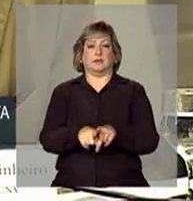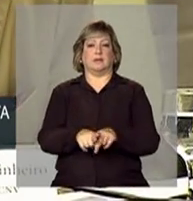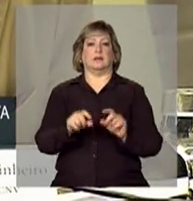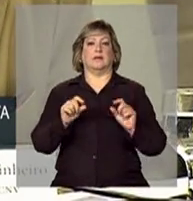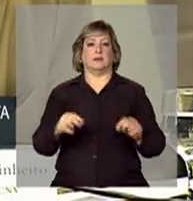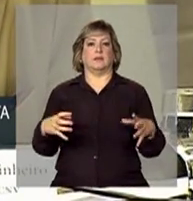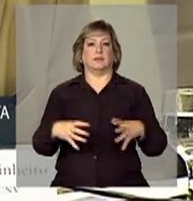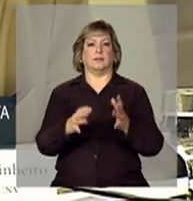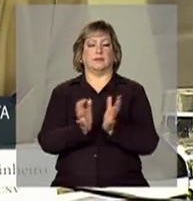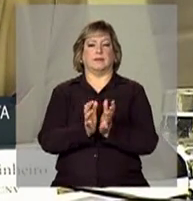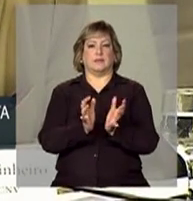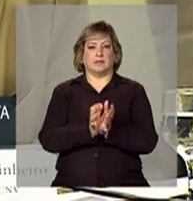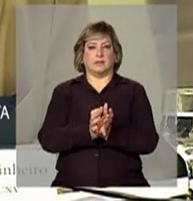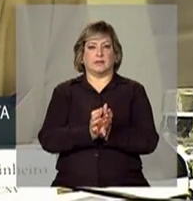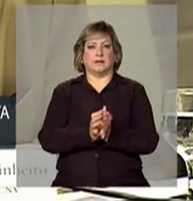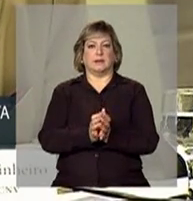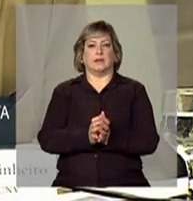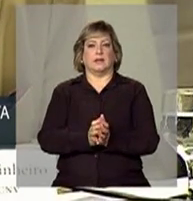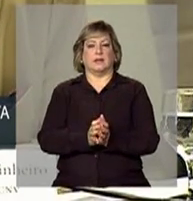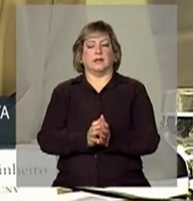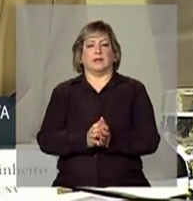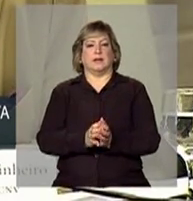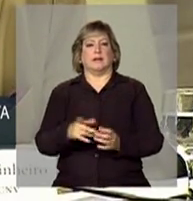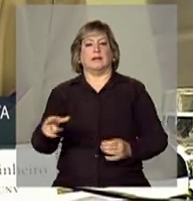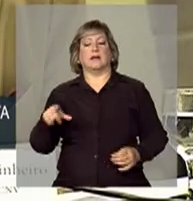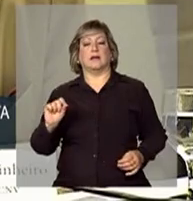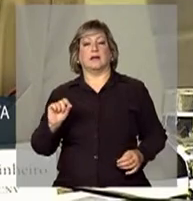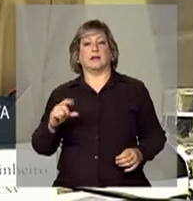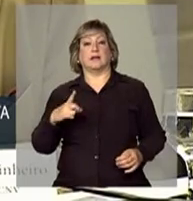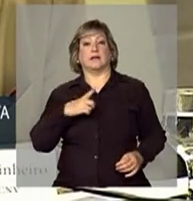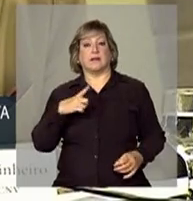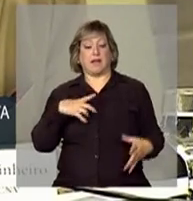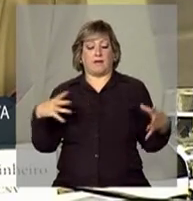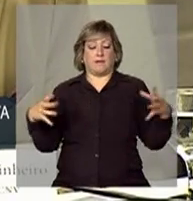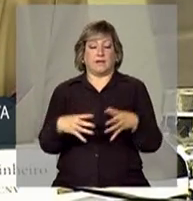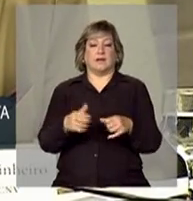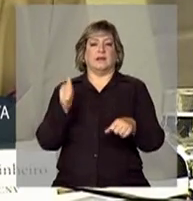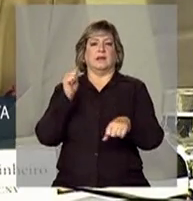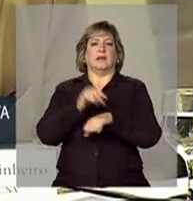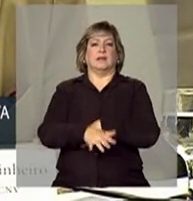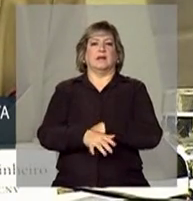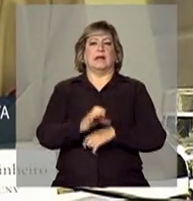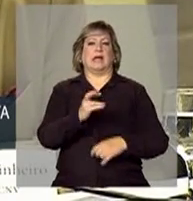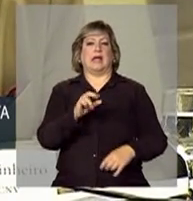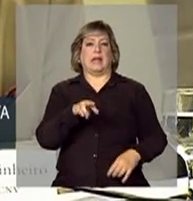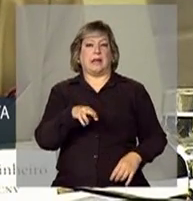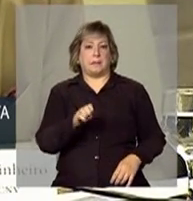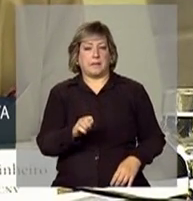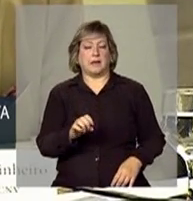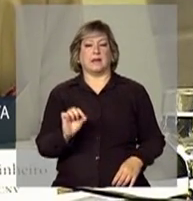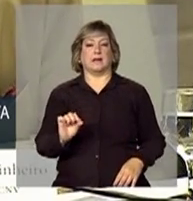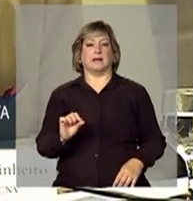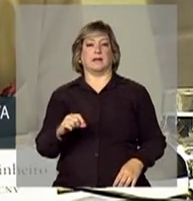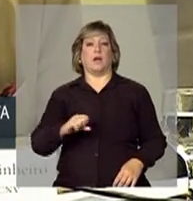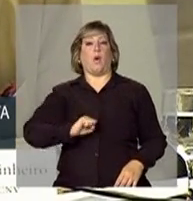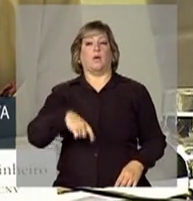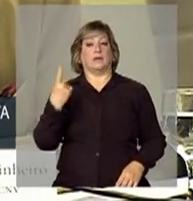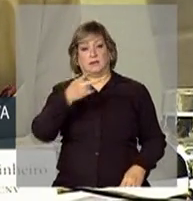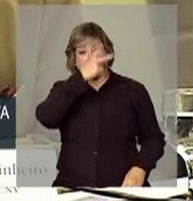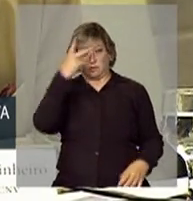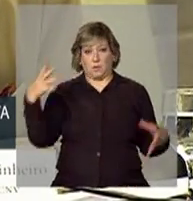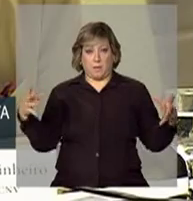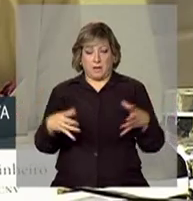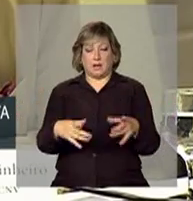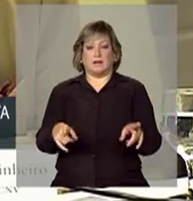na ditadura que perpetraram graves violações e crimes contra a humanidade, com ênfase em audiências